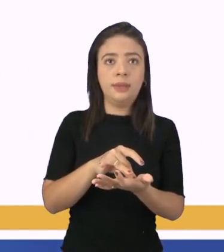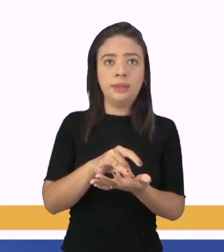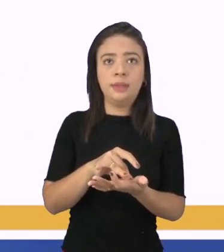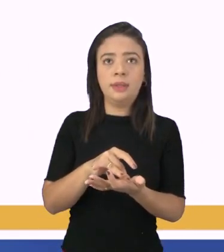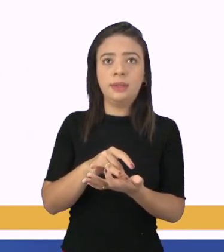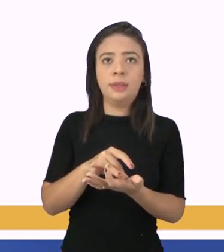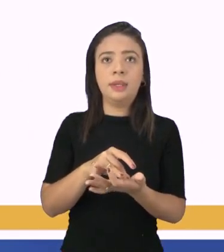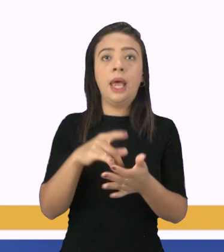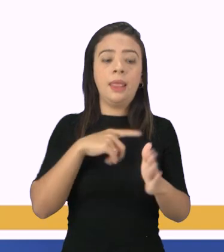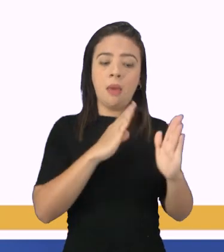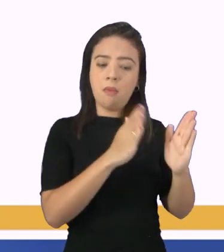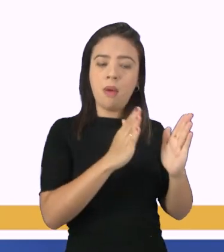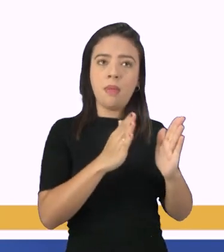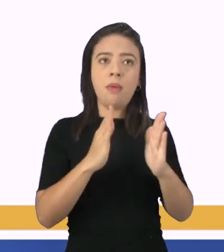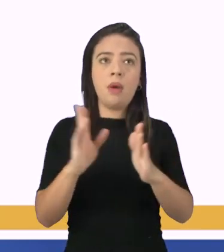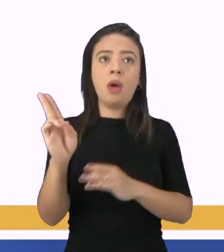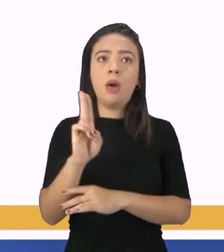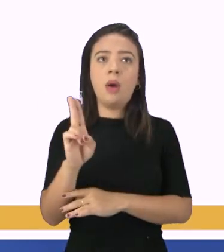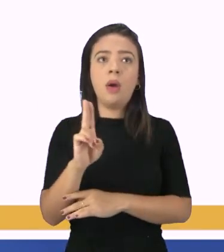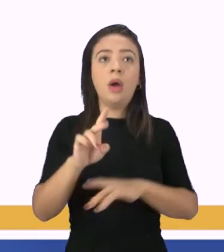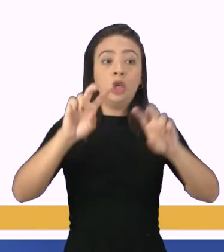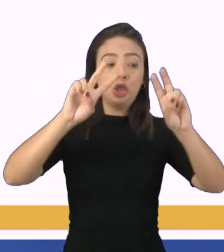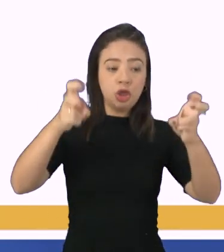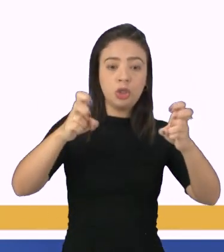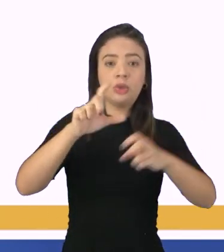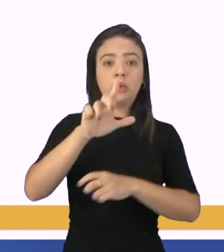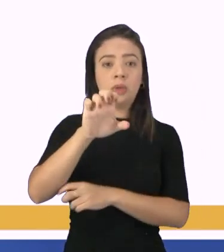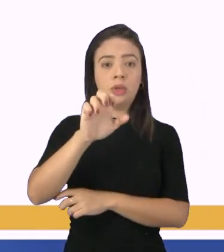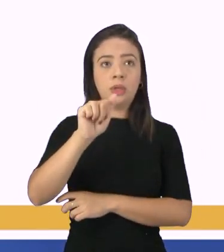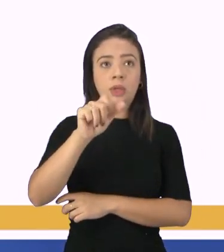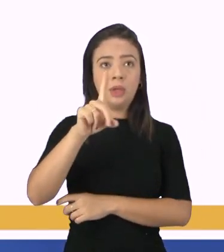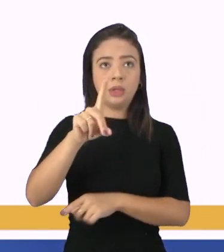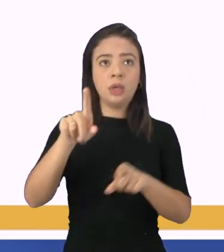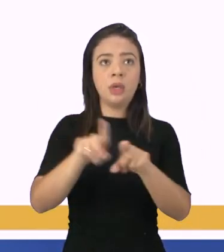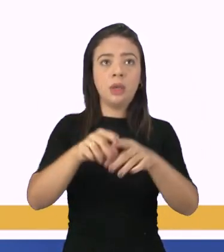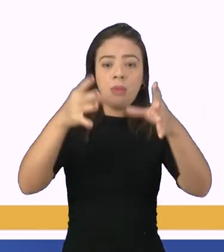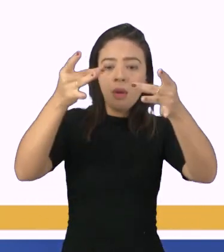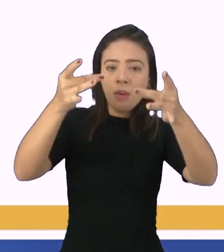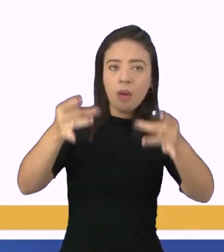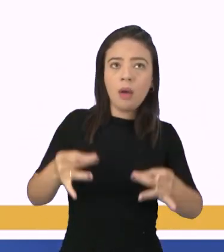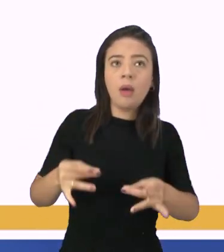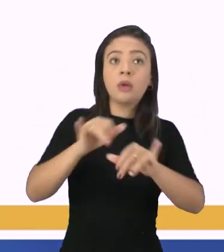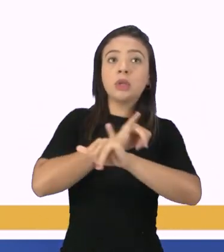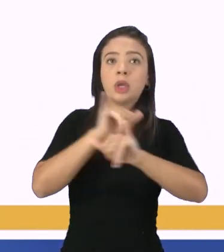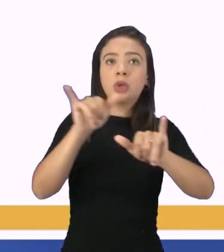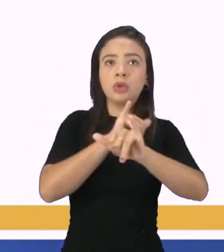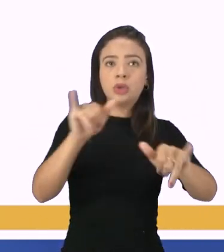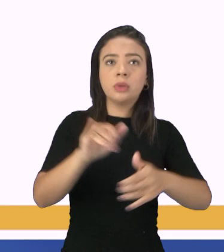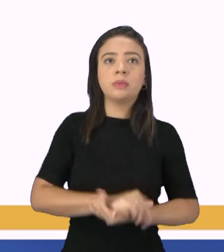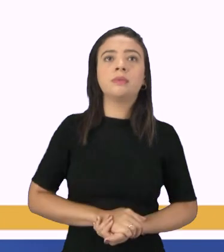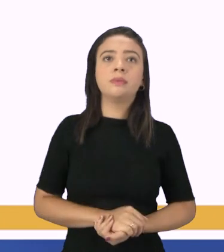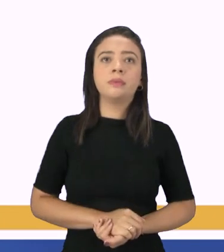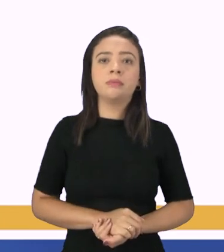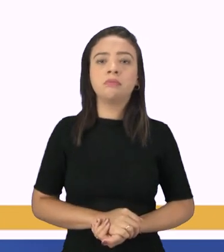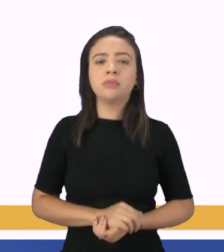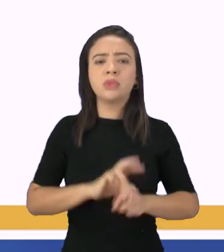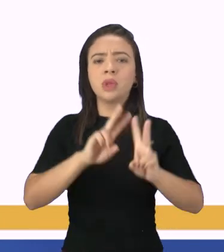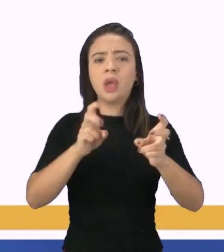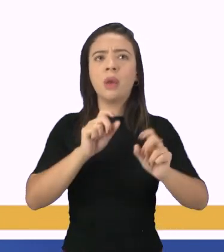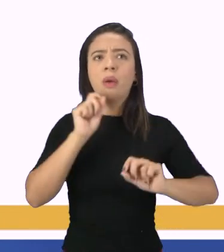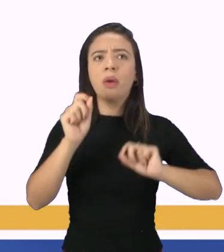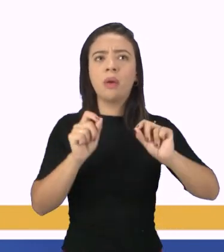real. Suas partes são chamadas de título, líade e corpo noticioso. De quem nós estamos falando?